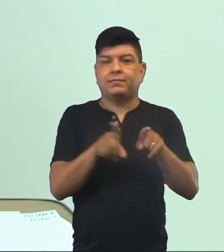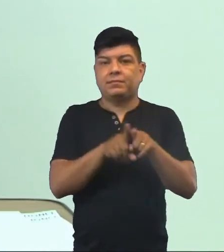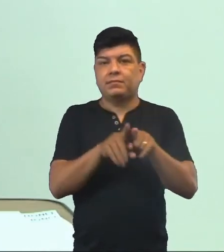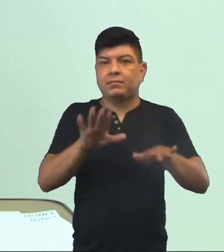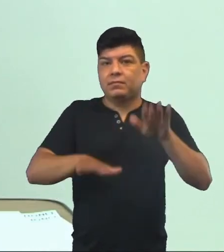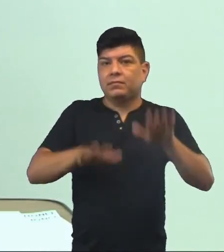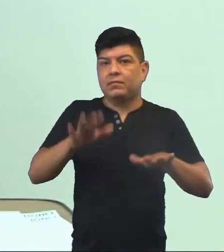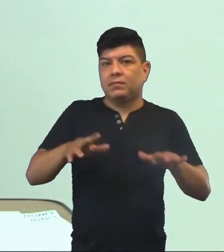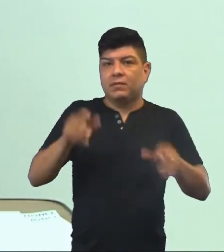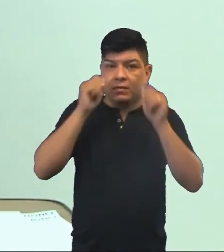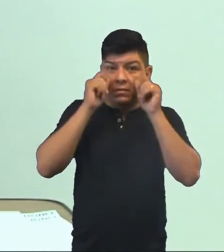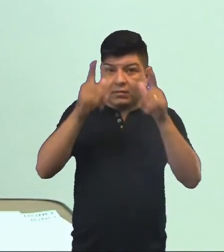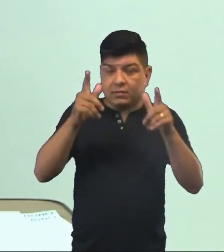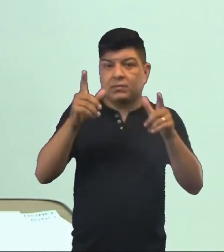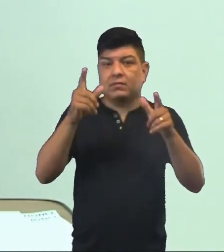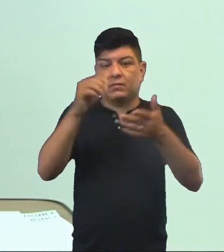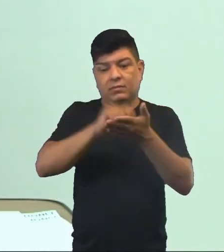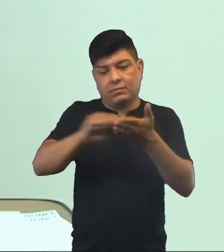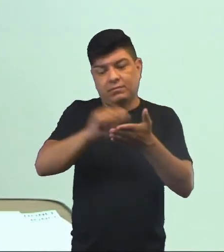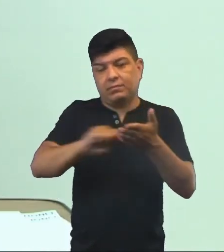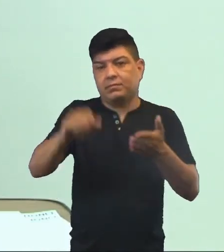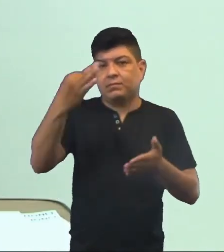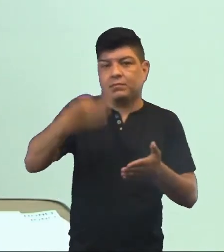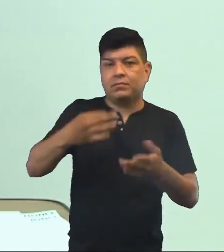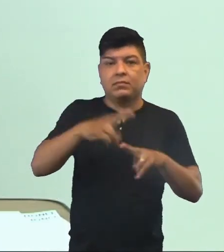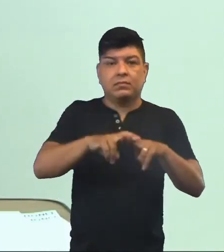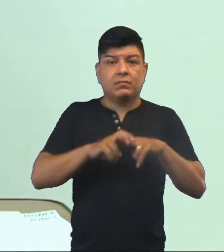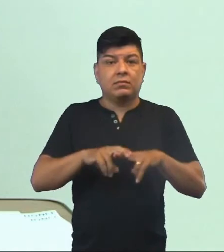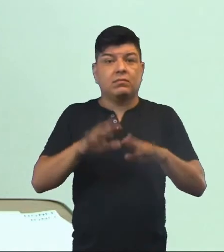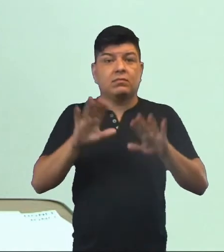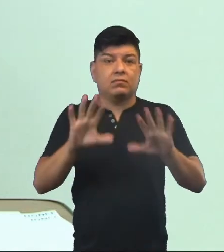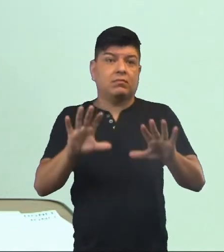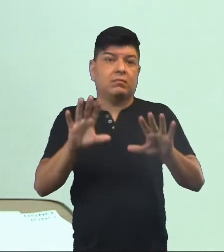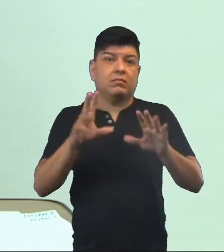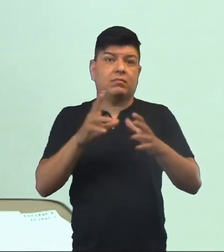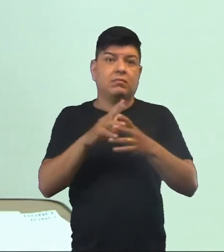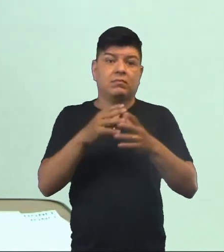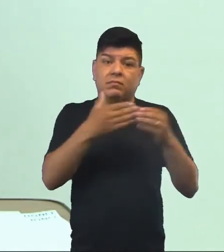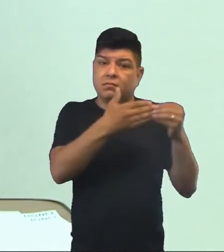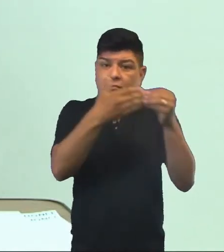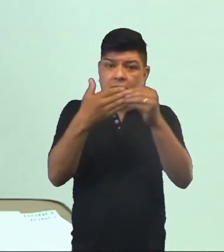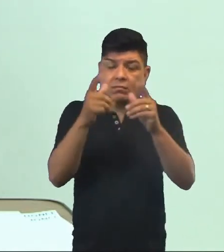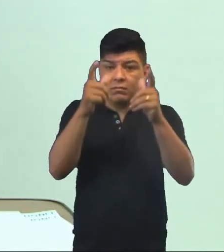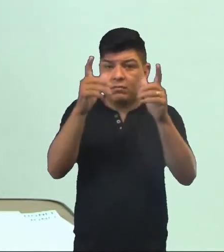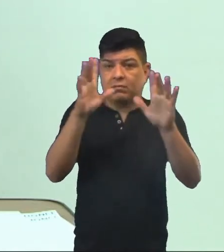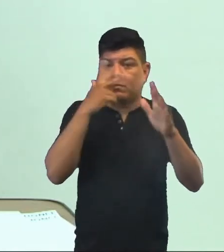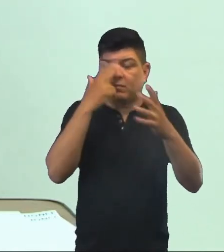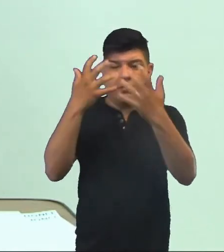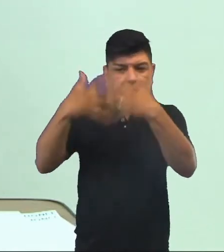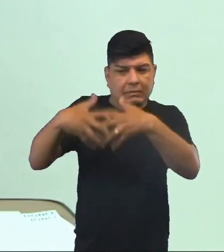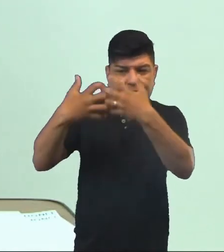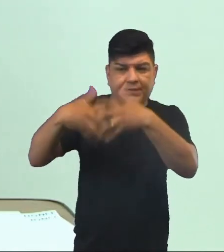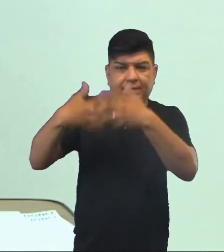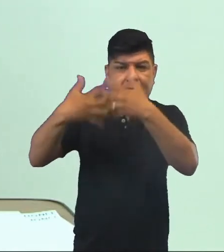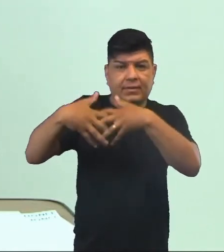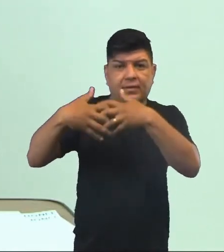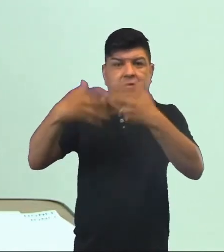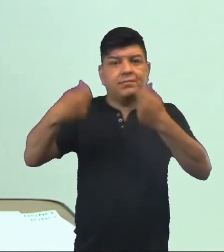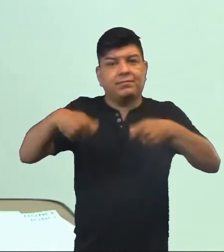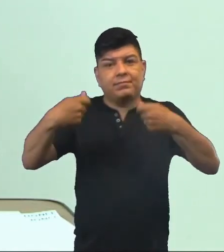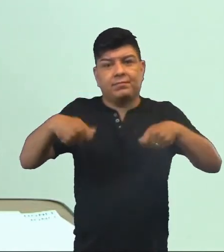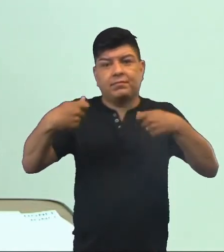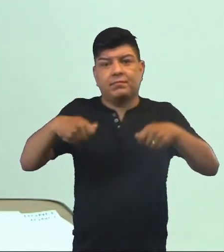A gente não se atenta a escrever tão corretamente. E isso acaba nos levando a situações mais complexas, quando a gente tem